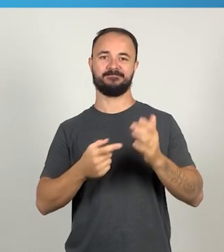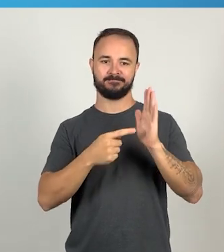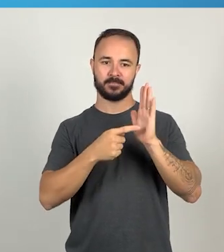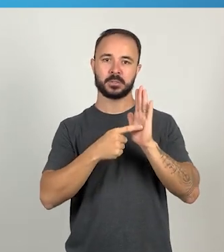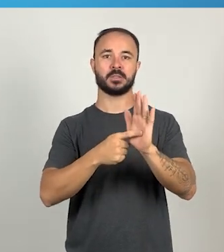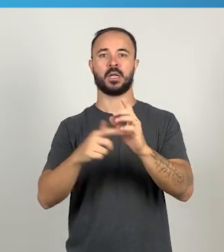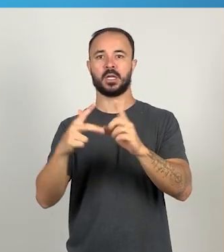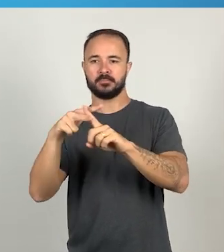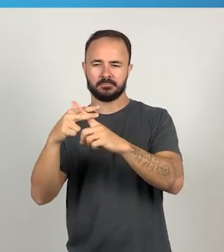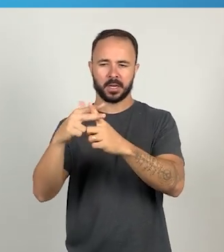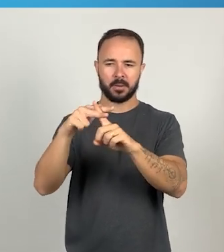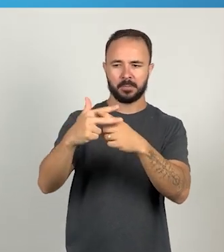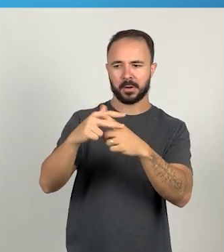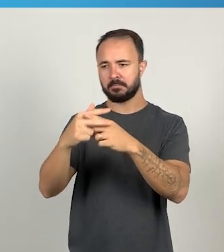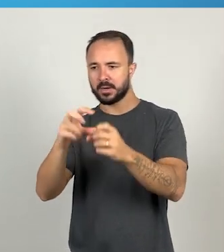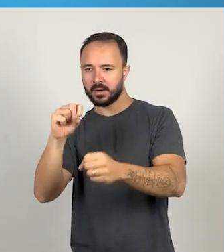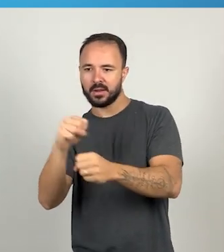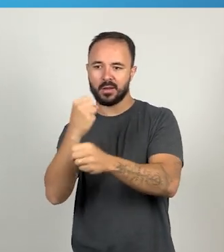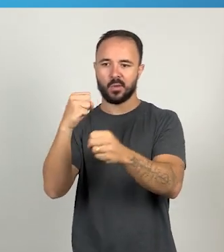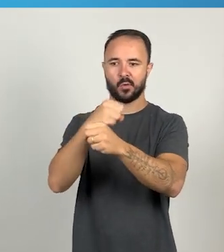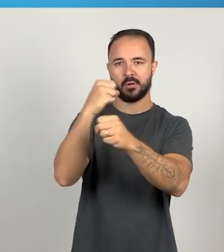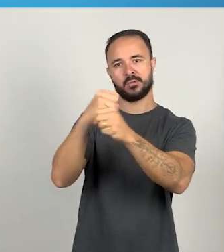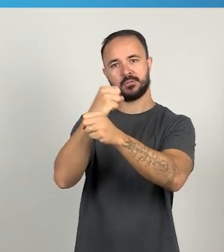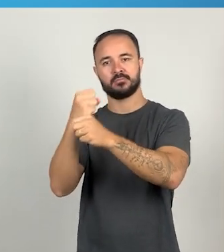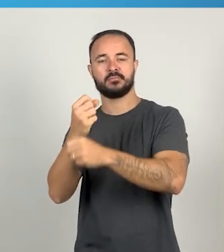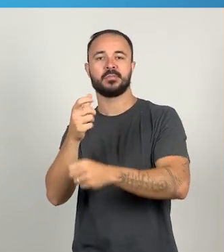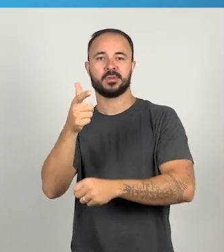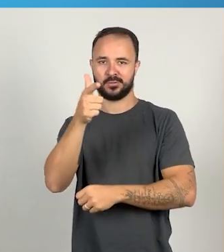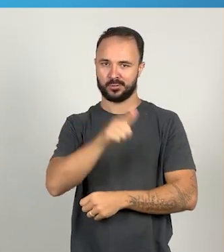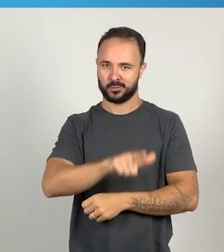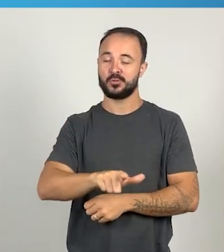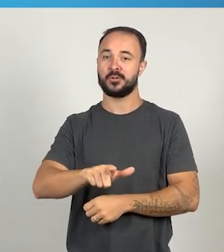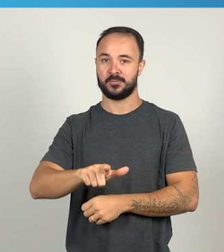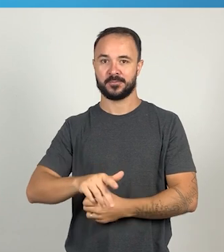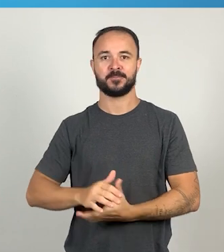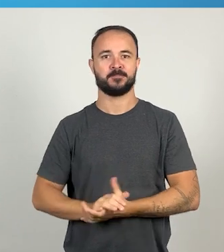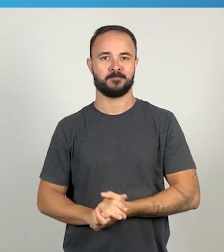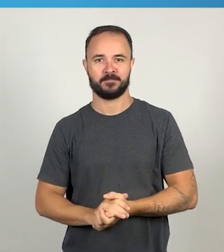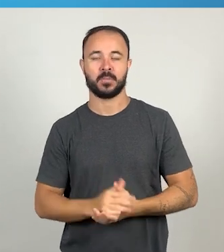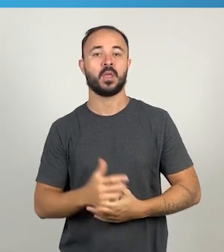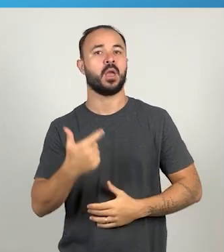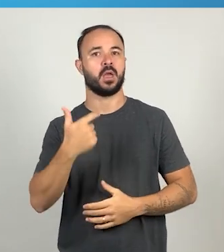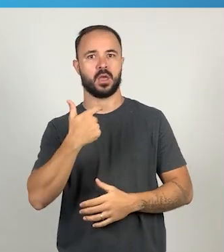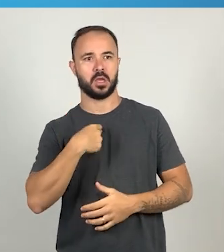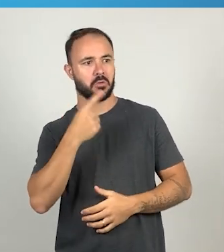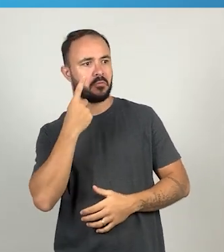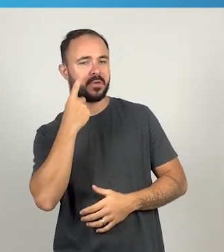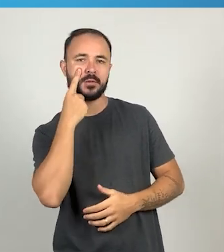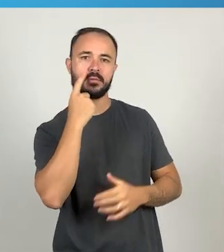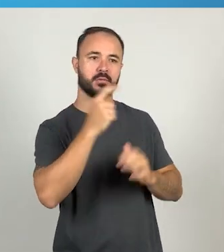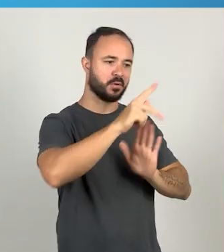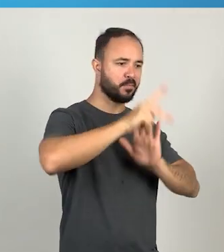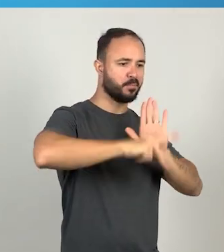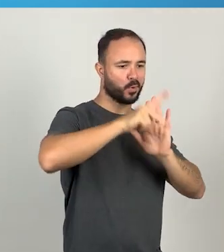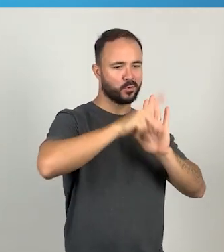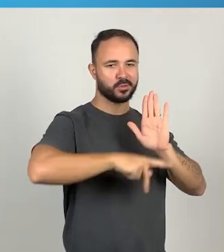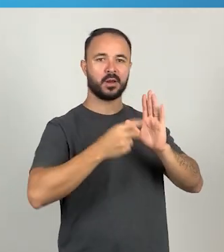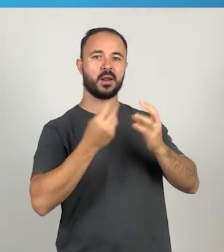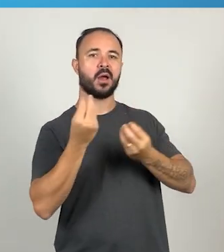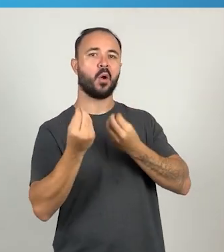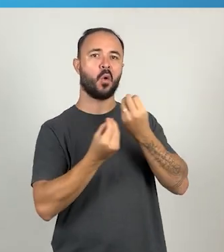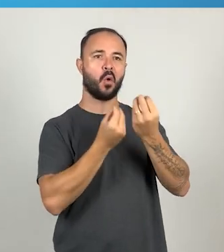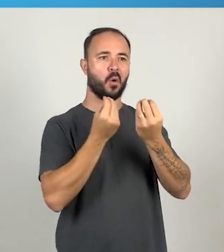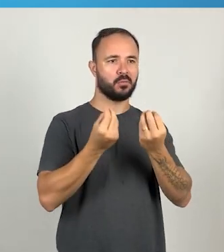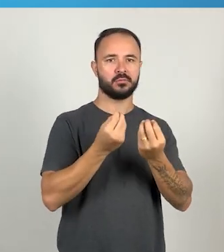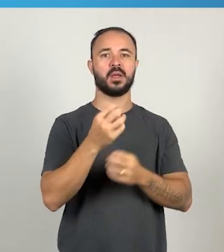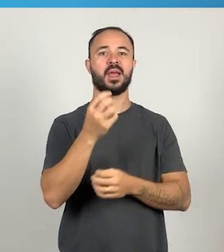reformada, revitalizada, e aí a gente vai surpreender. Eu tive acesso ao projeto, né, a animação em 3D